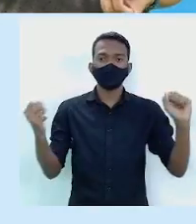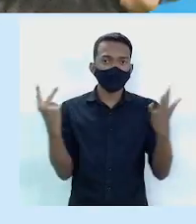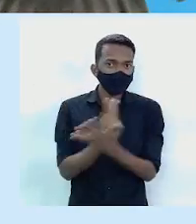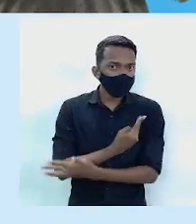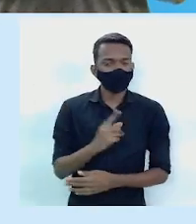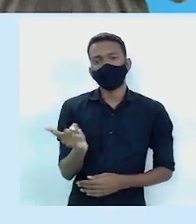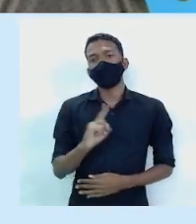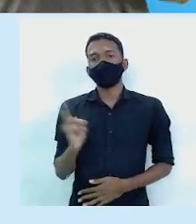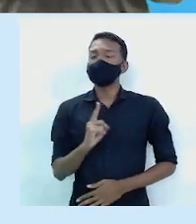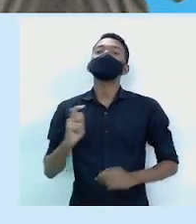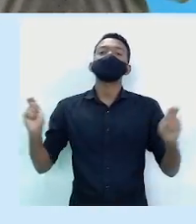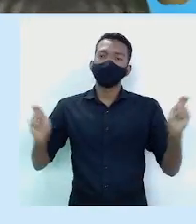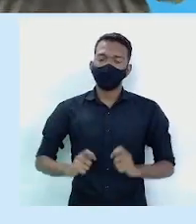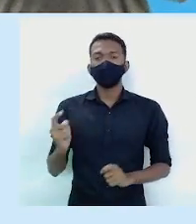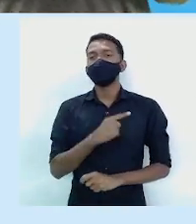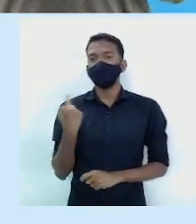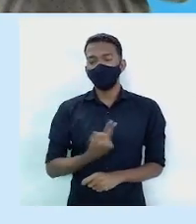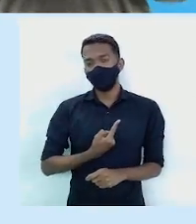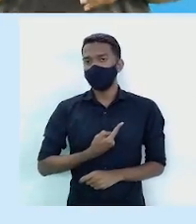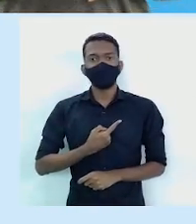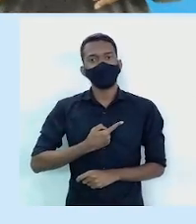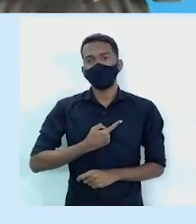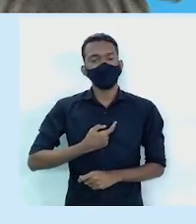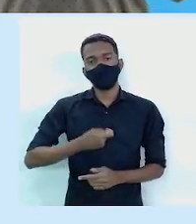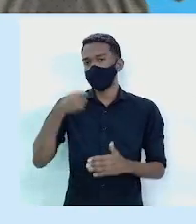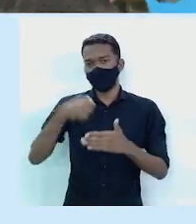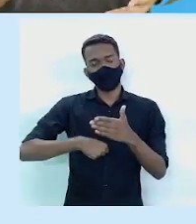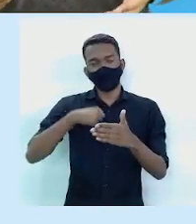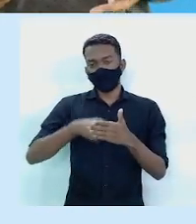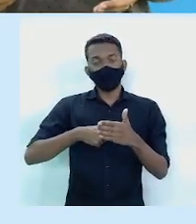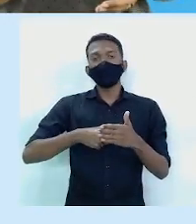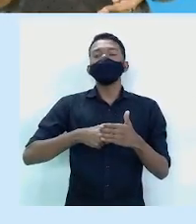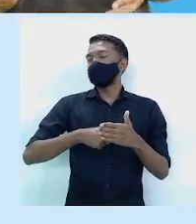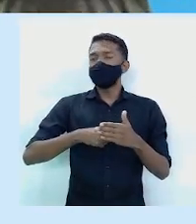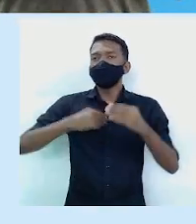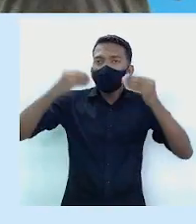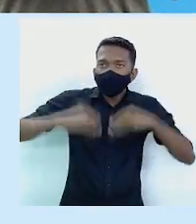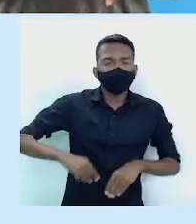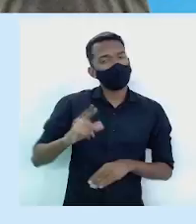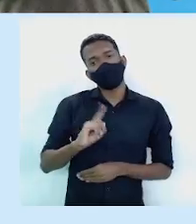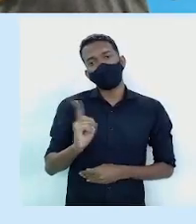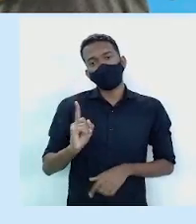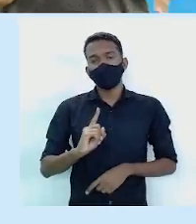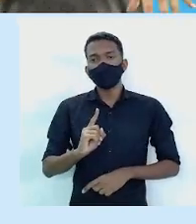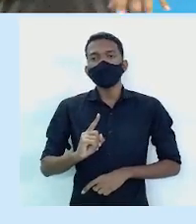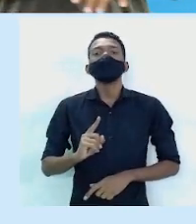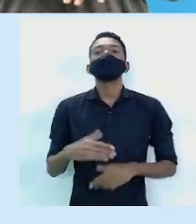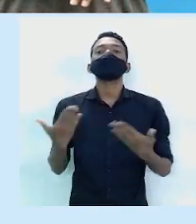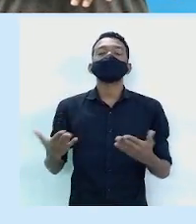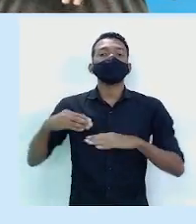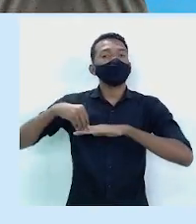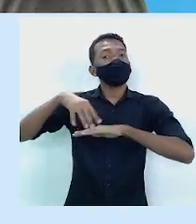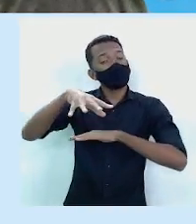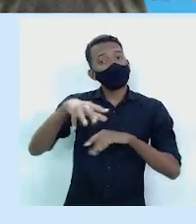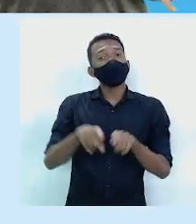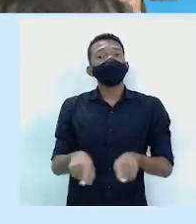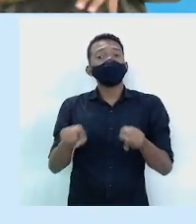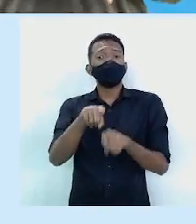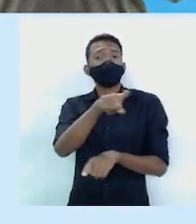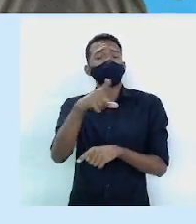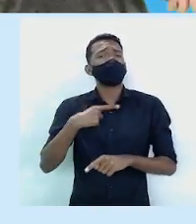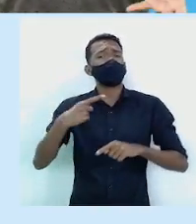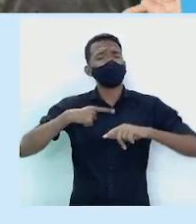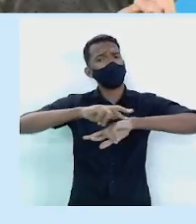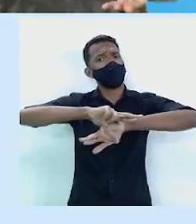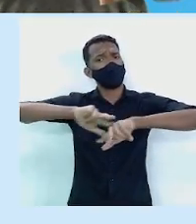acontecer. Cabe a gente não desistir. Então fica aí esse recado. Eu sei que vocês têm vários objetivos,